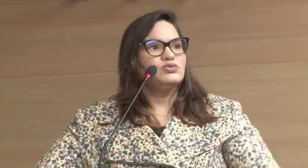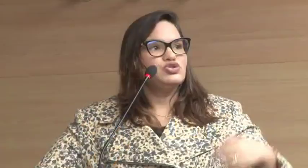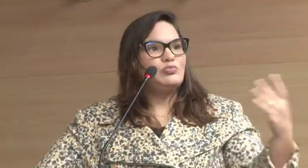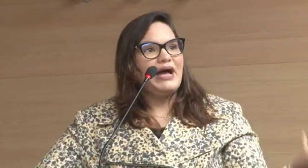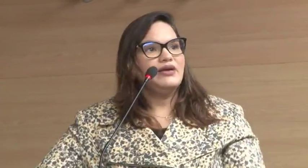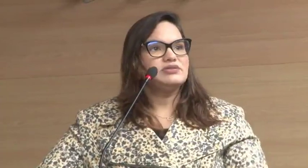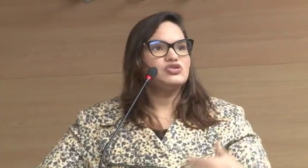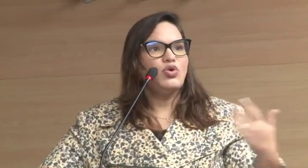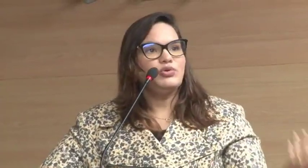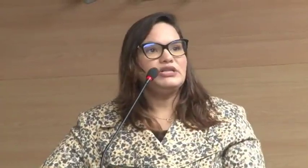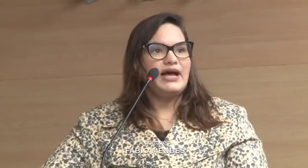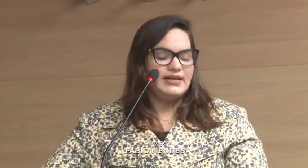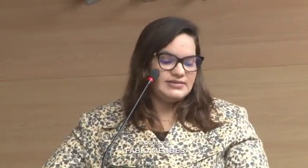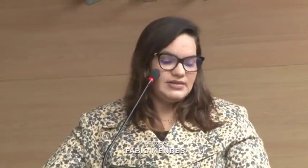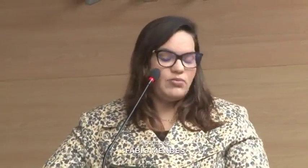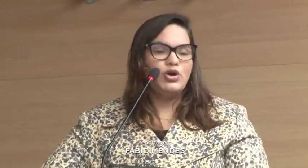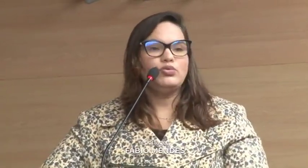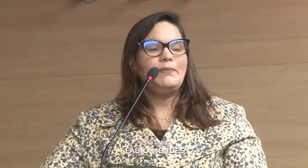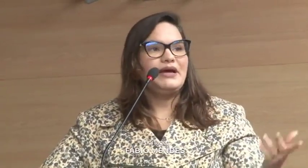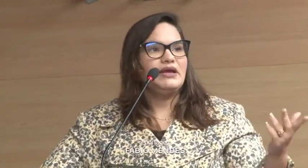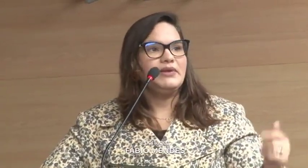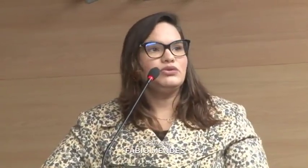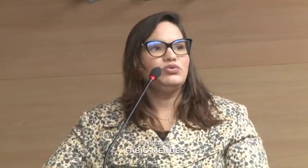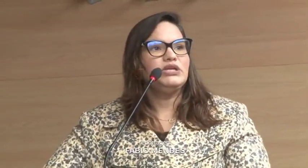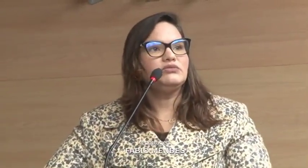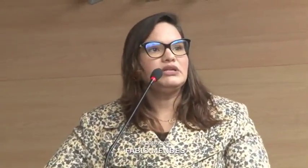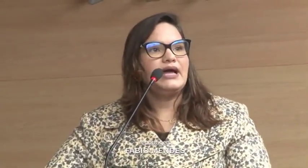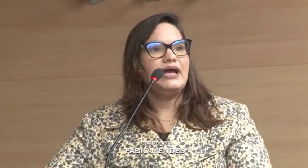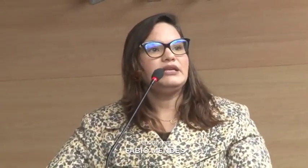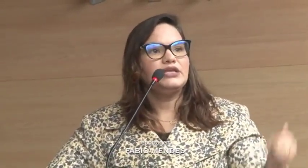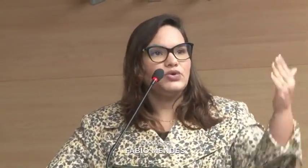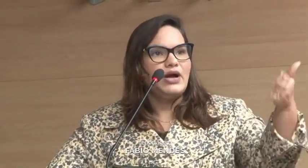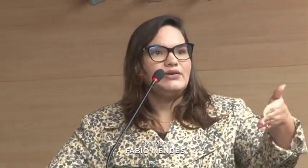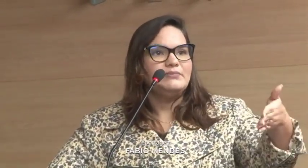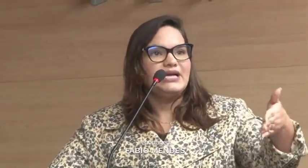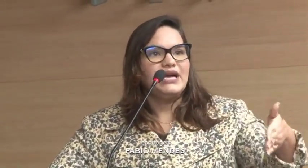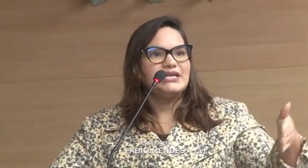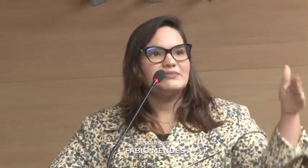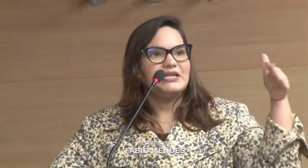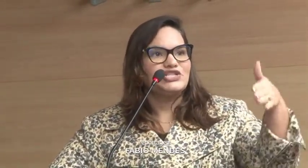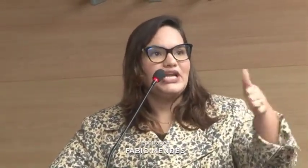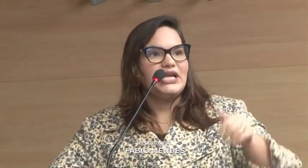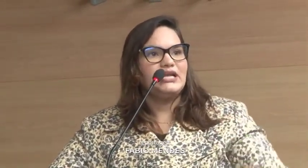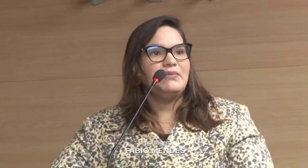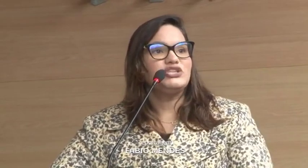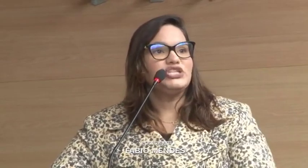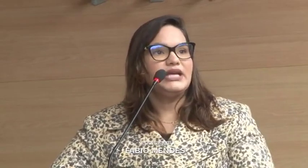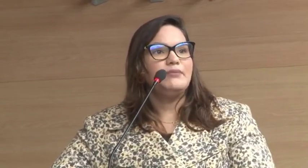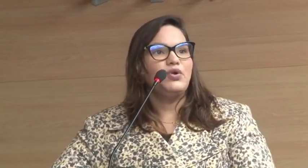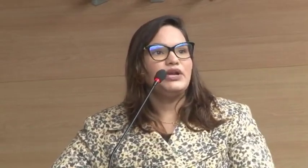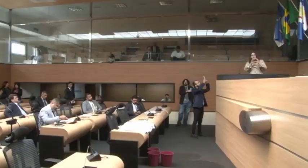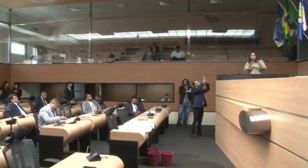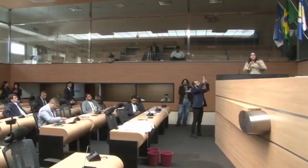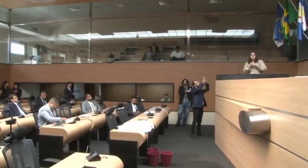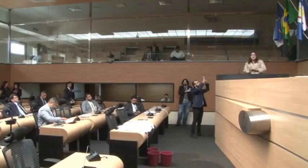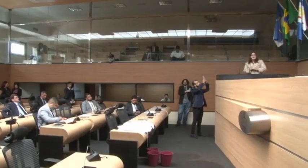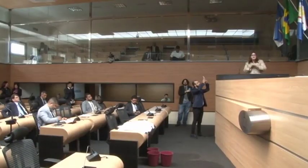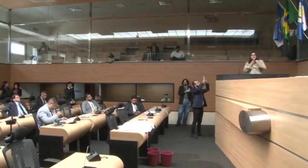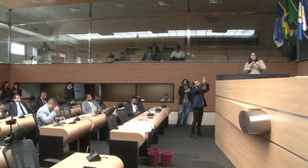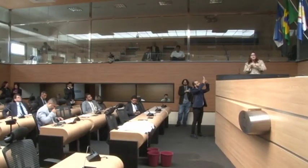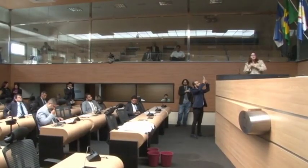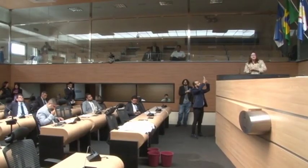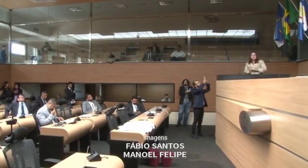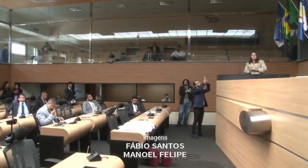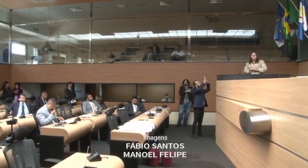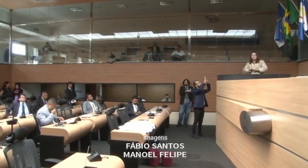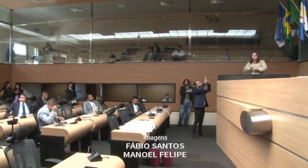A vereadora Michele Collins lembrou o temor vivido por moradores do bairro Jardim Monte Verde durante o inverno. Em reunião